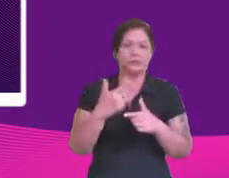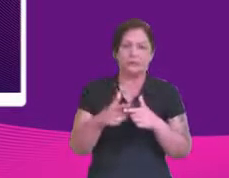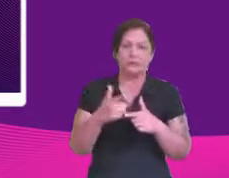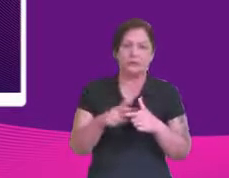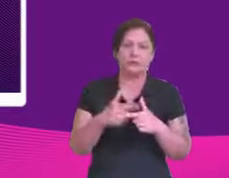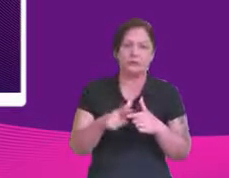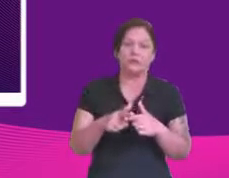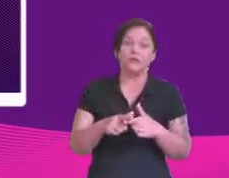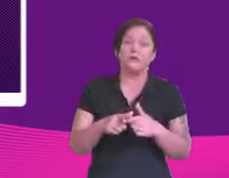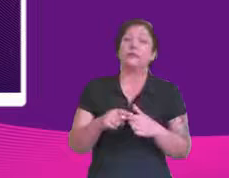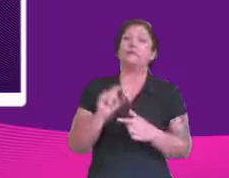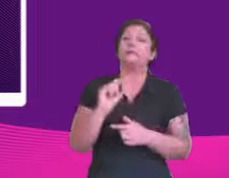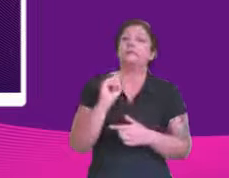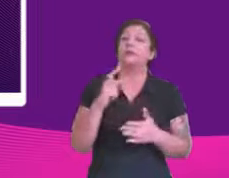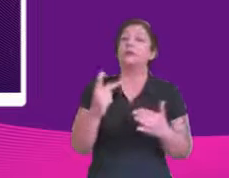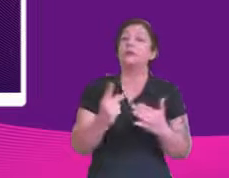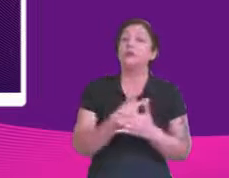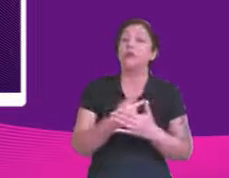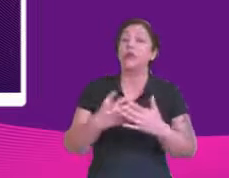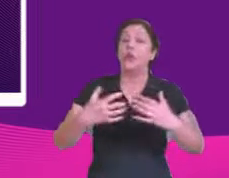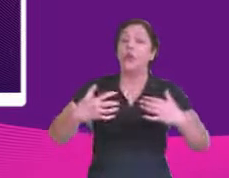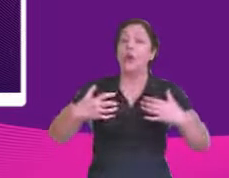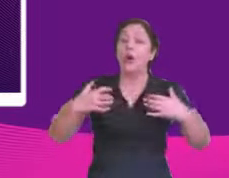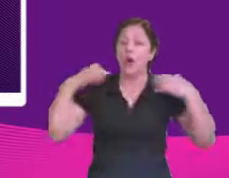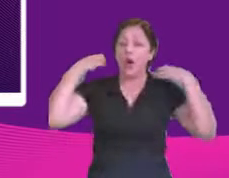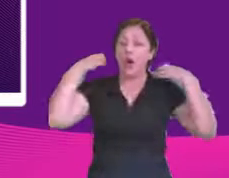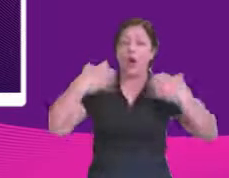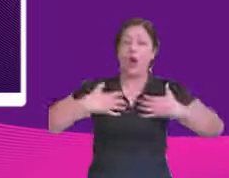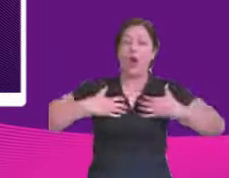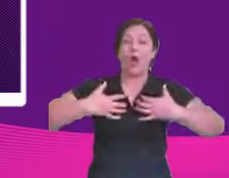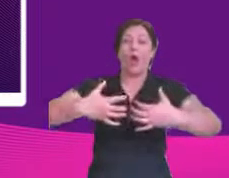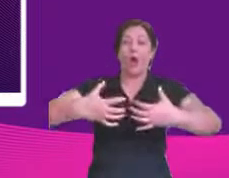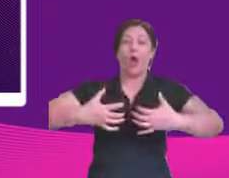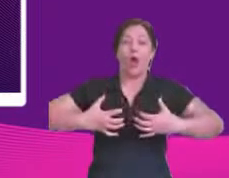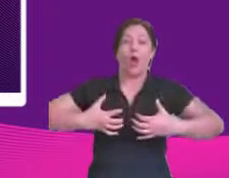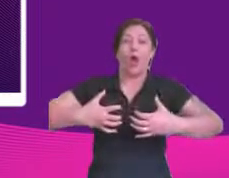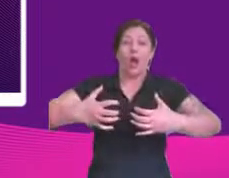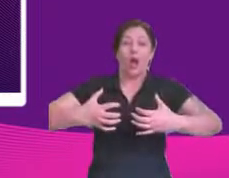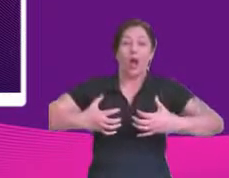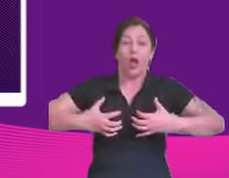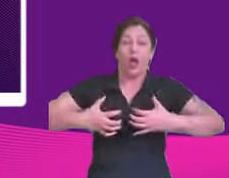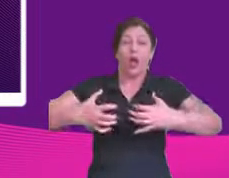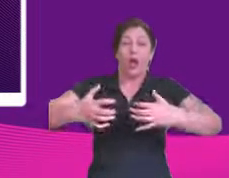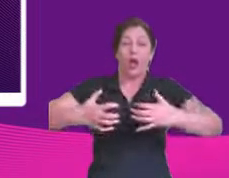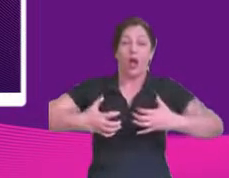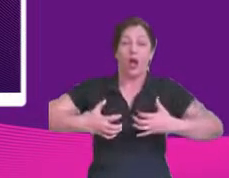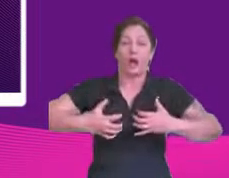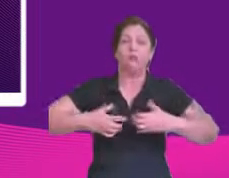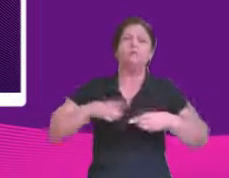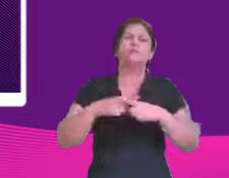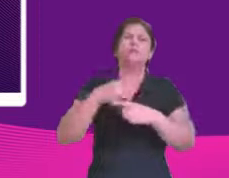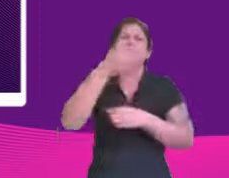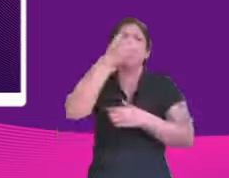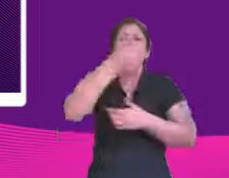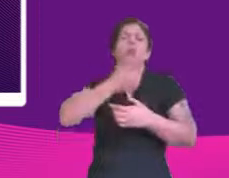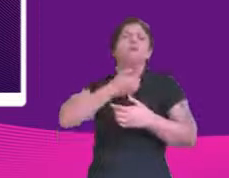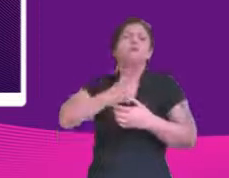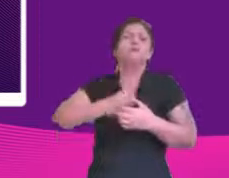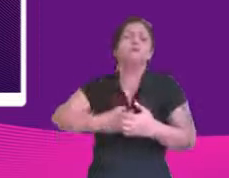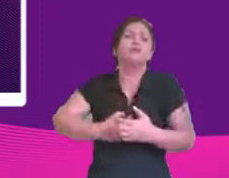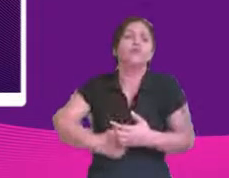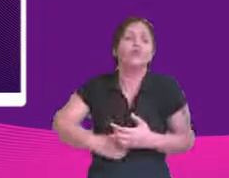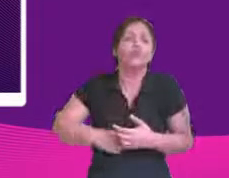pulmonar inflamatória, né? Dependeu de macronebulização durante alguns dias, mas não teve necessidade de ficar em